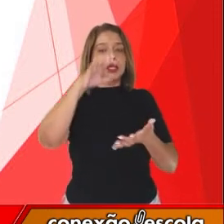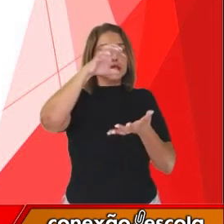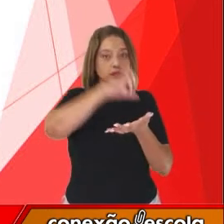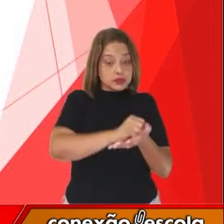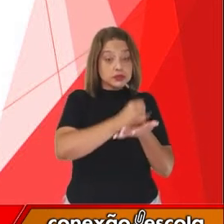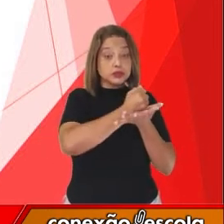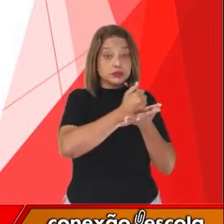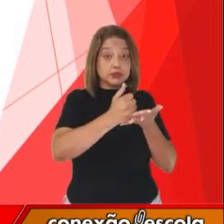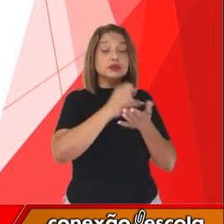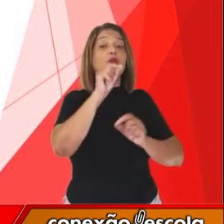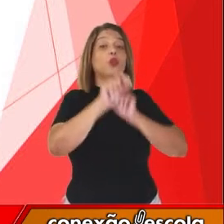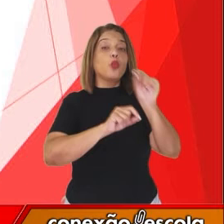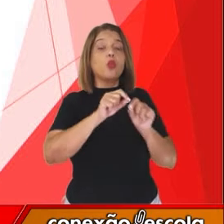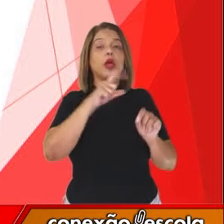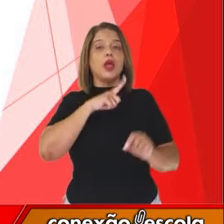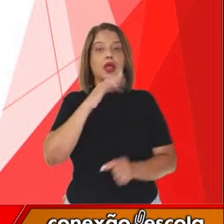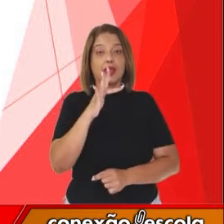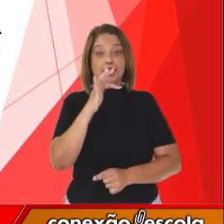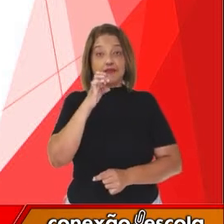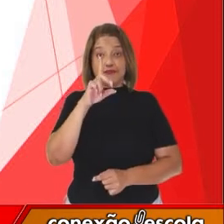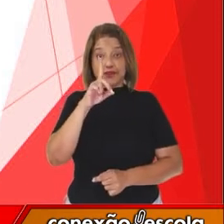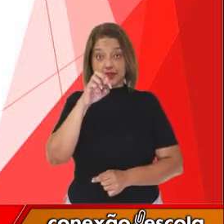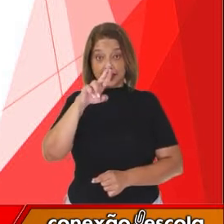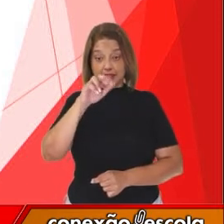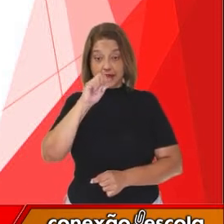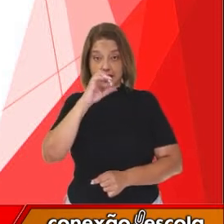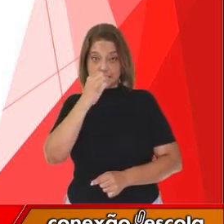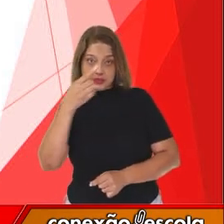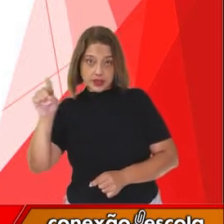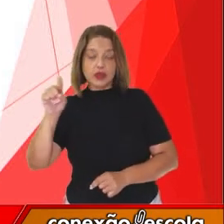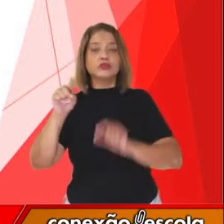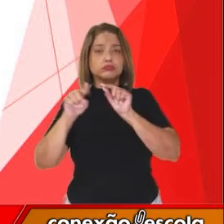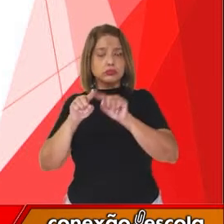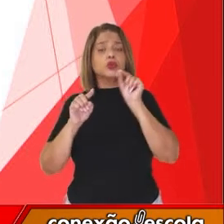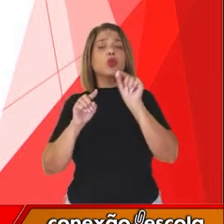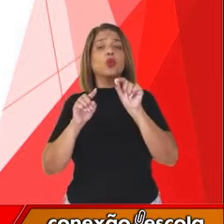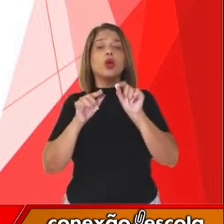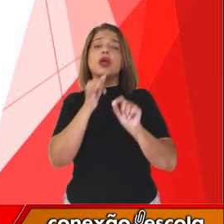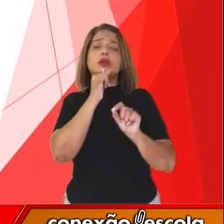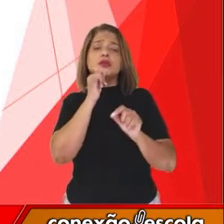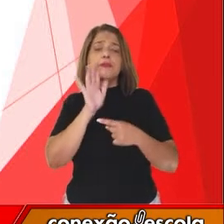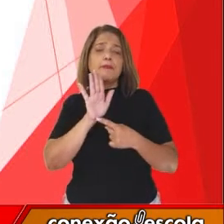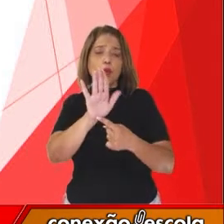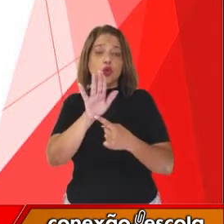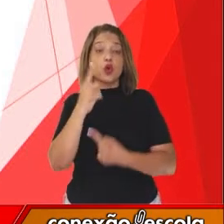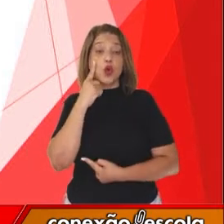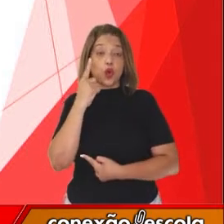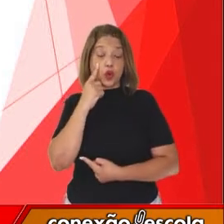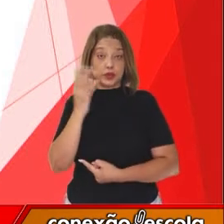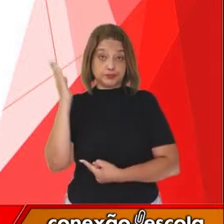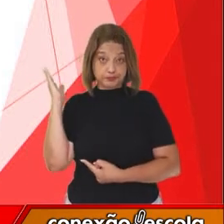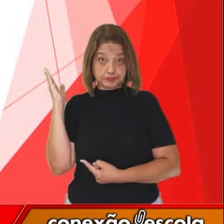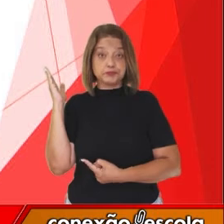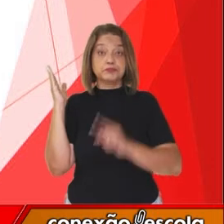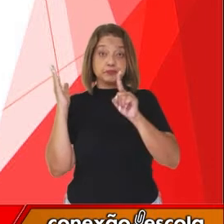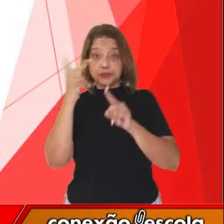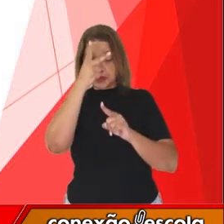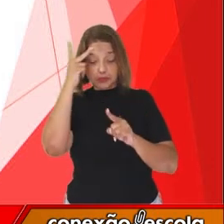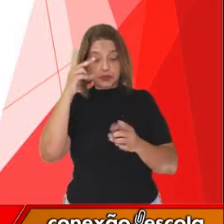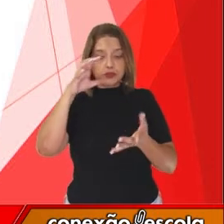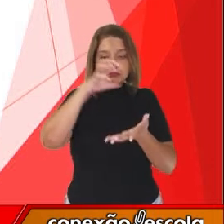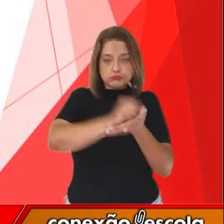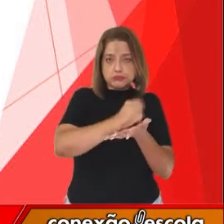uma federação. Nesse exemplo, nós estamos colocando, por exemplo, aqui, ó, o atleta de uma equipe inscrito